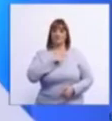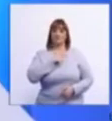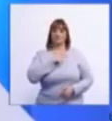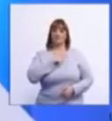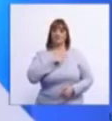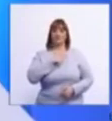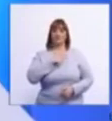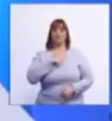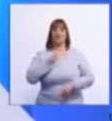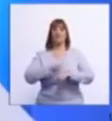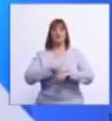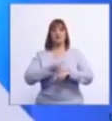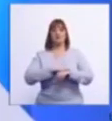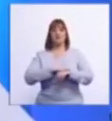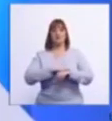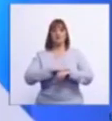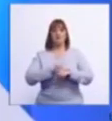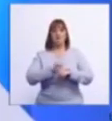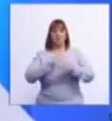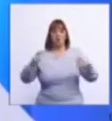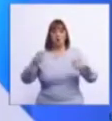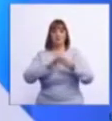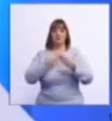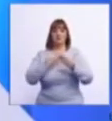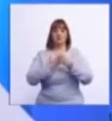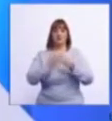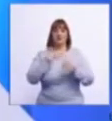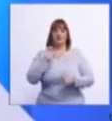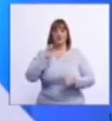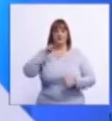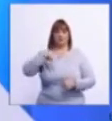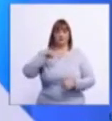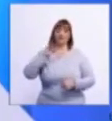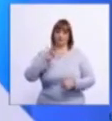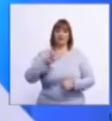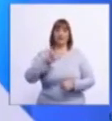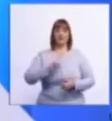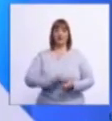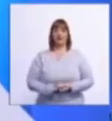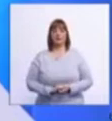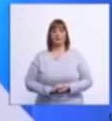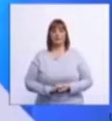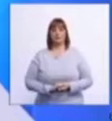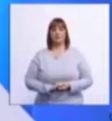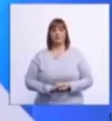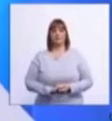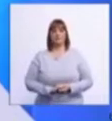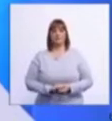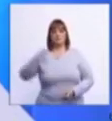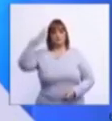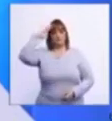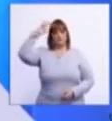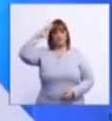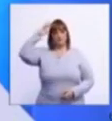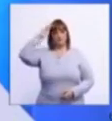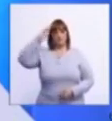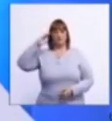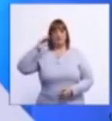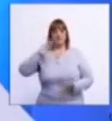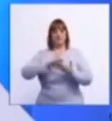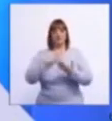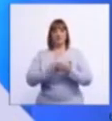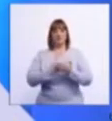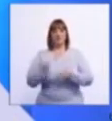É fazer, em grande parte, das escolas no ensino fundamental a militarização das escolas, ou seja,